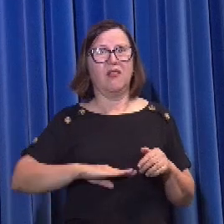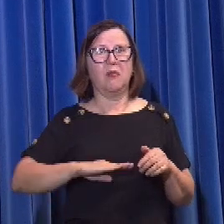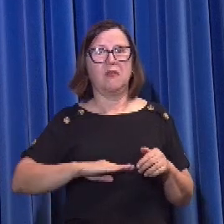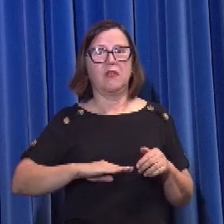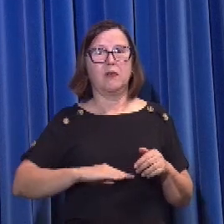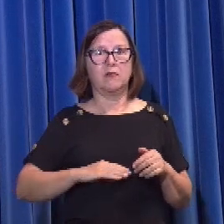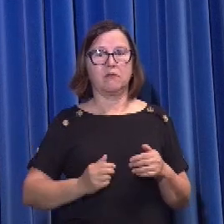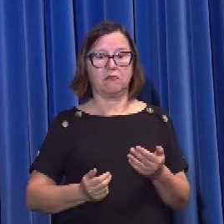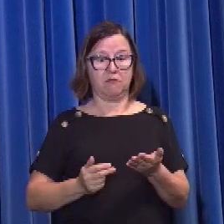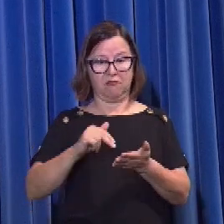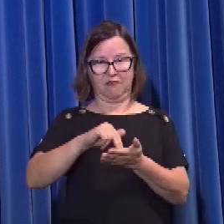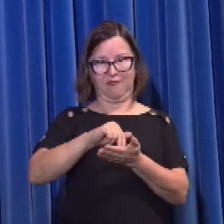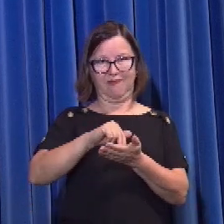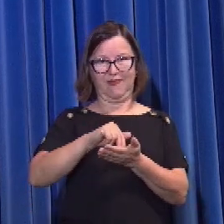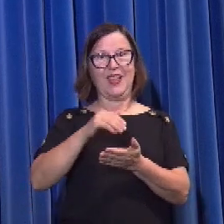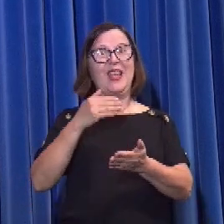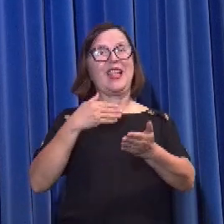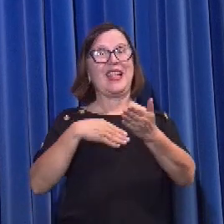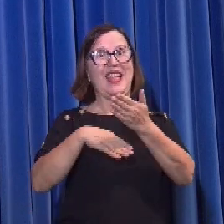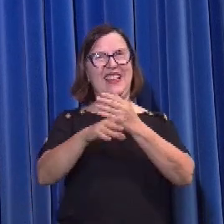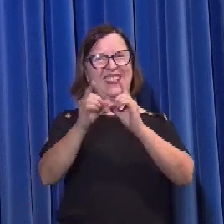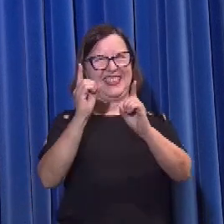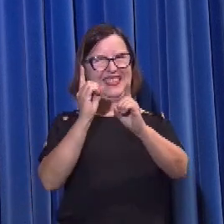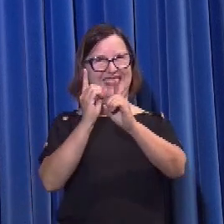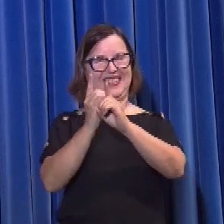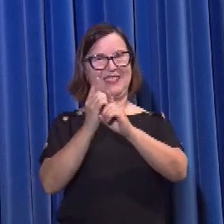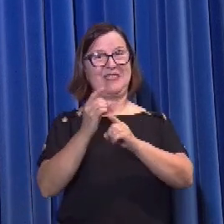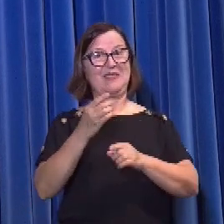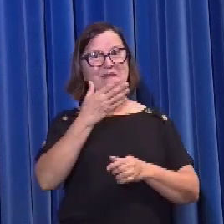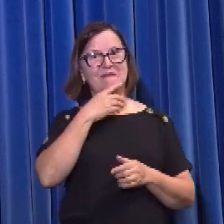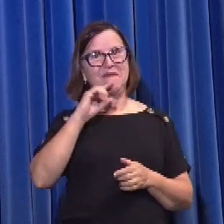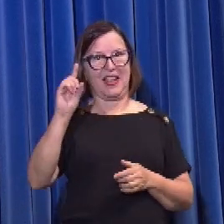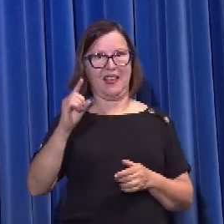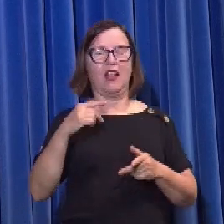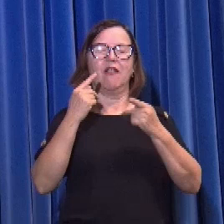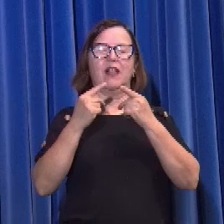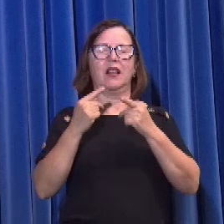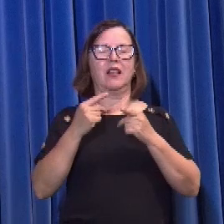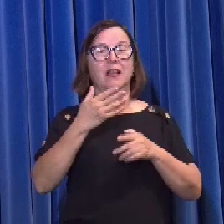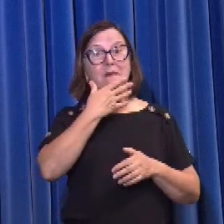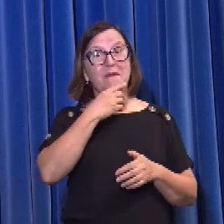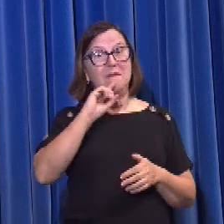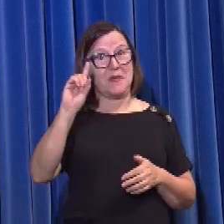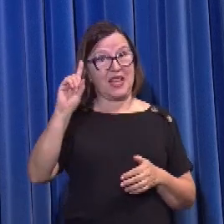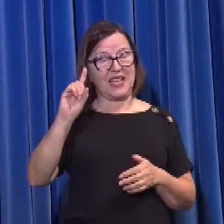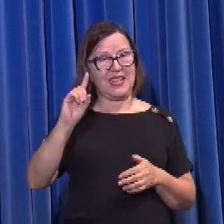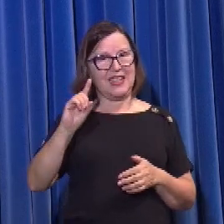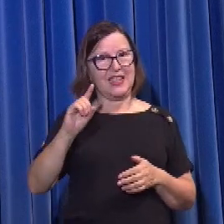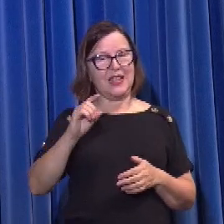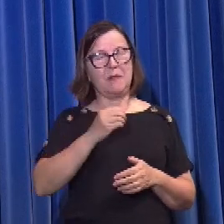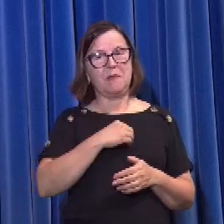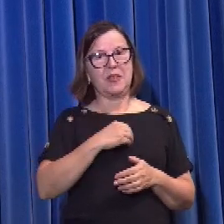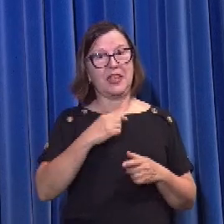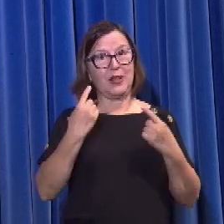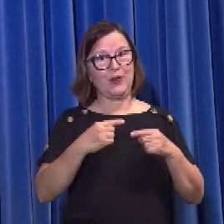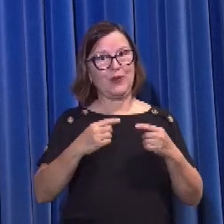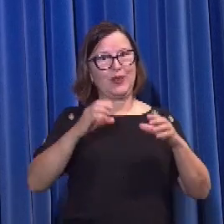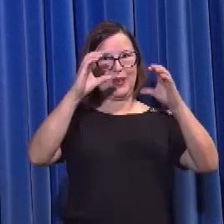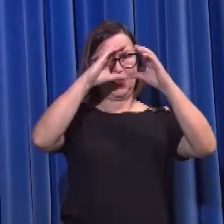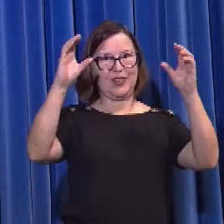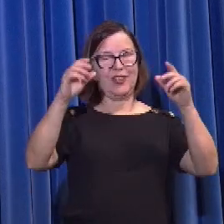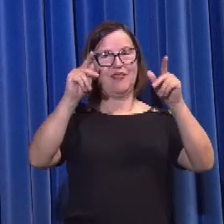Levantar-me-ei e irei ter com meu pai, e lhe direi: Pai, pequei contra o céu e diante de